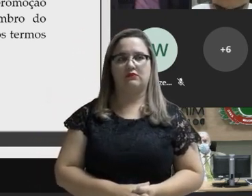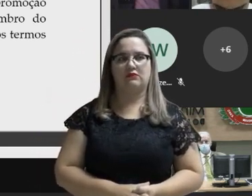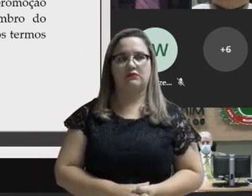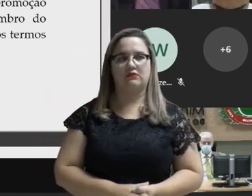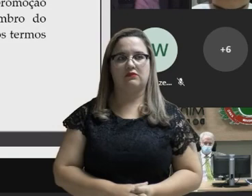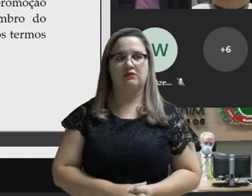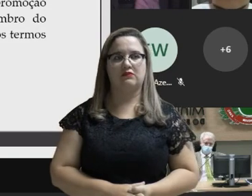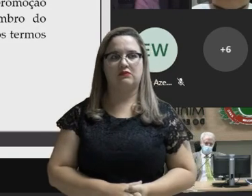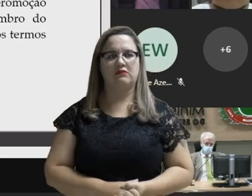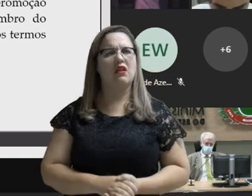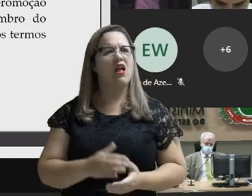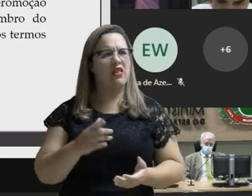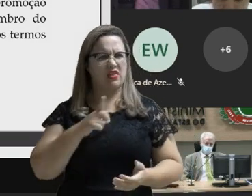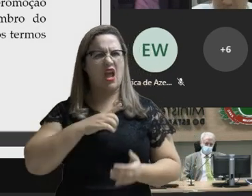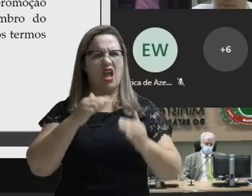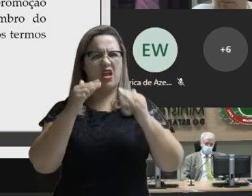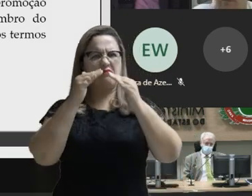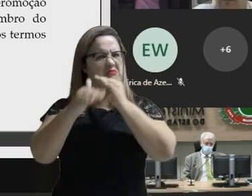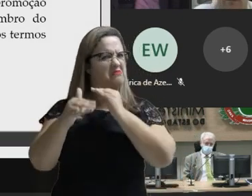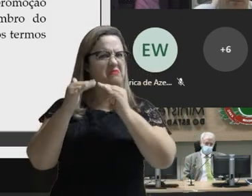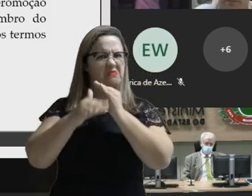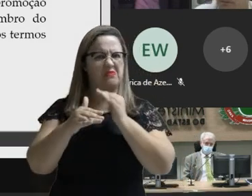Alguém está em desacordo, não?